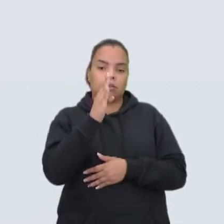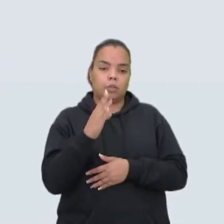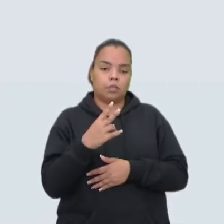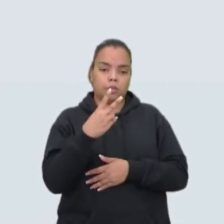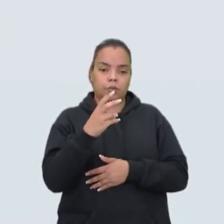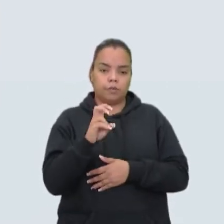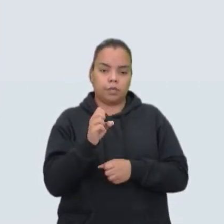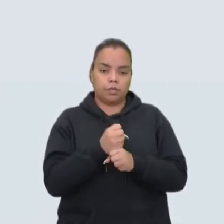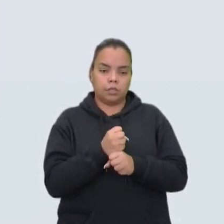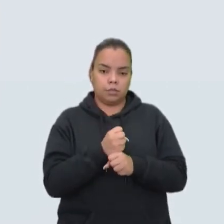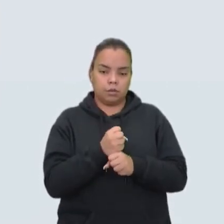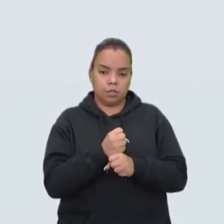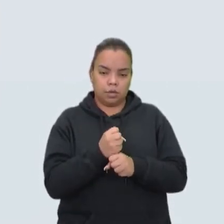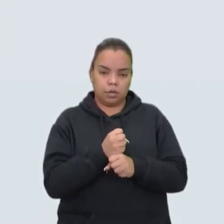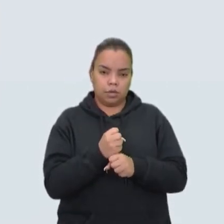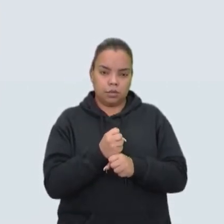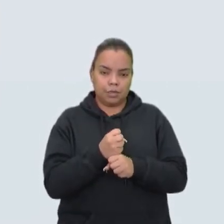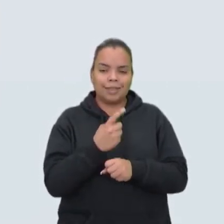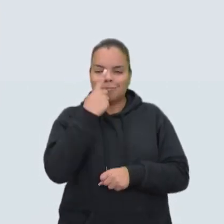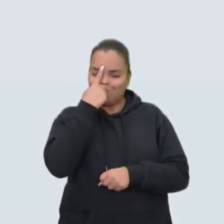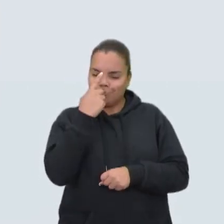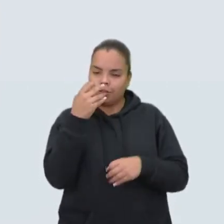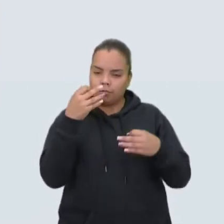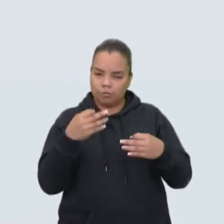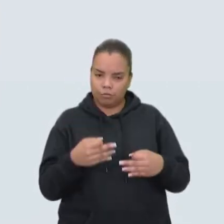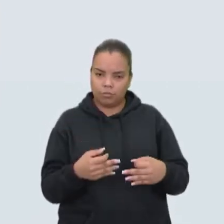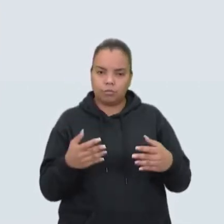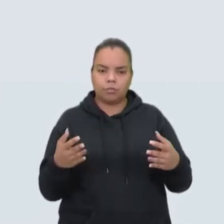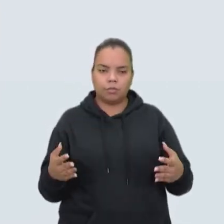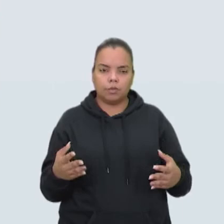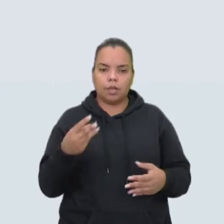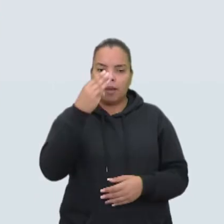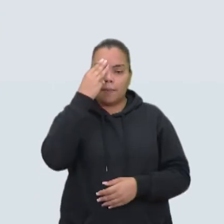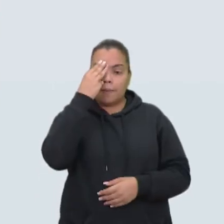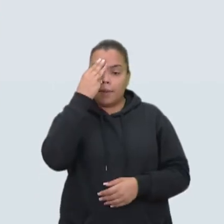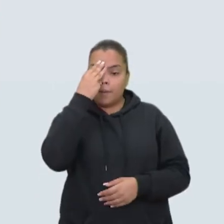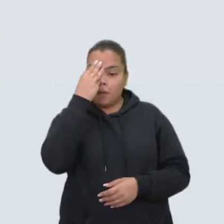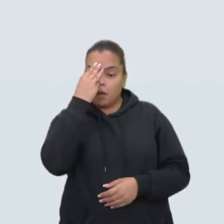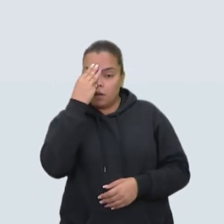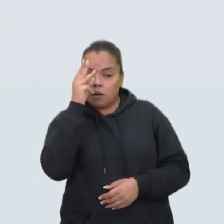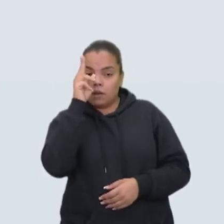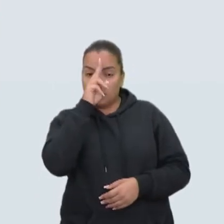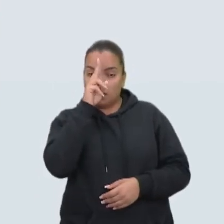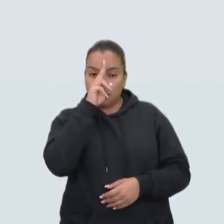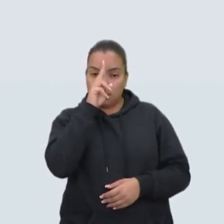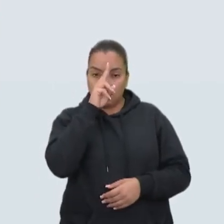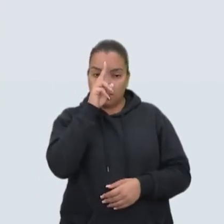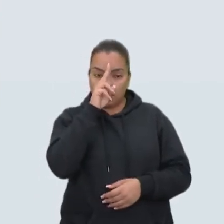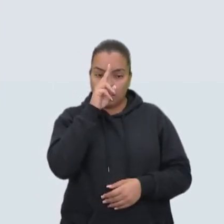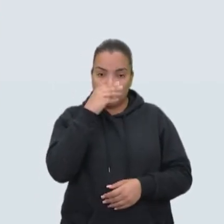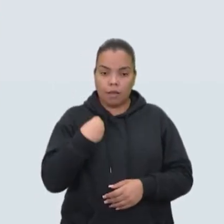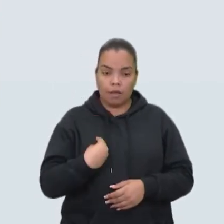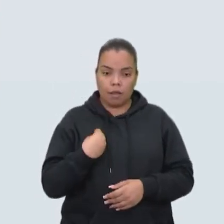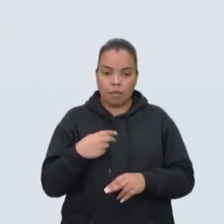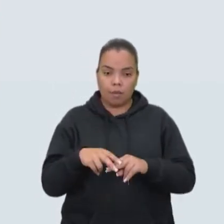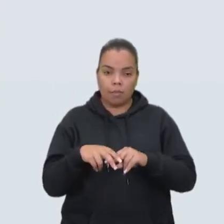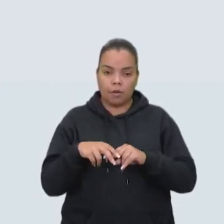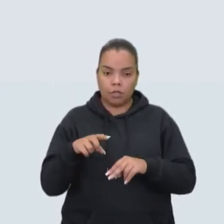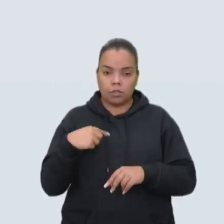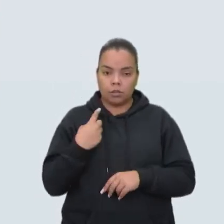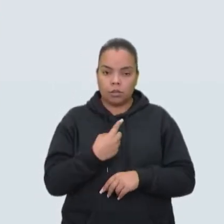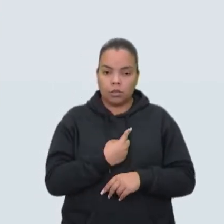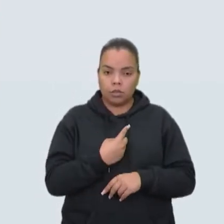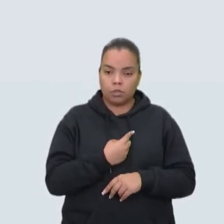anos exatamente com esta ideia. Nossa memória é o que nos faz entender quem somos e, por isso, ela é o nosso